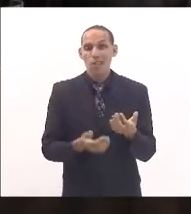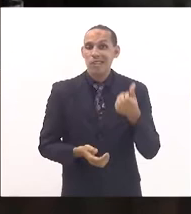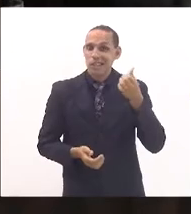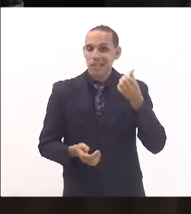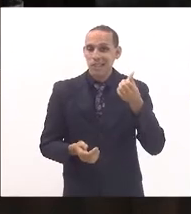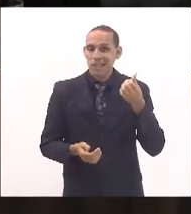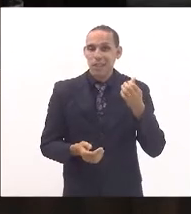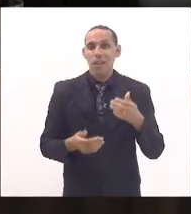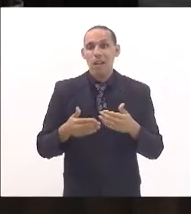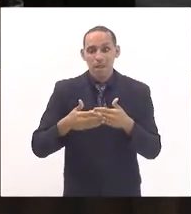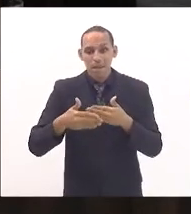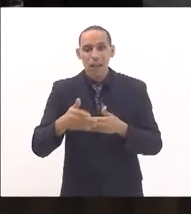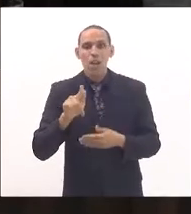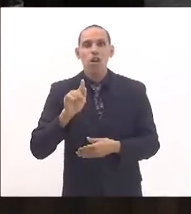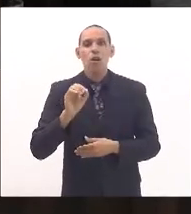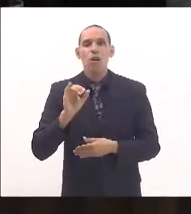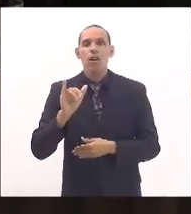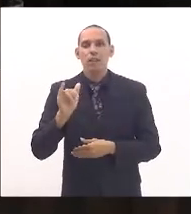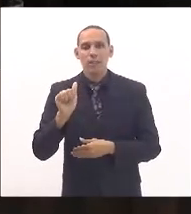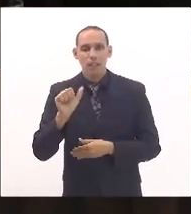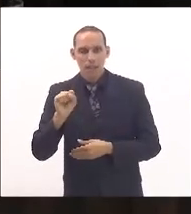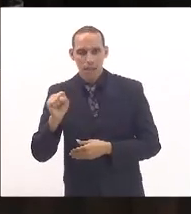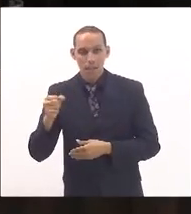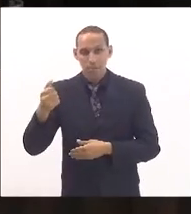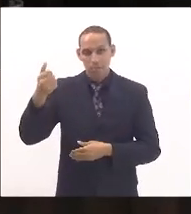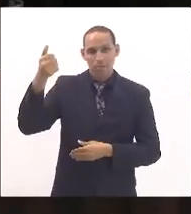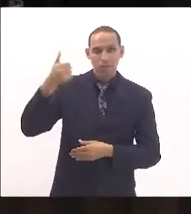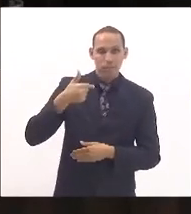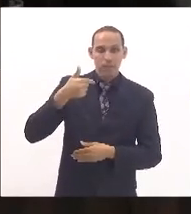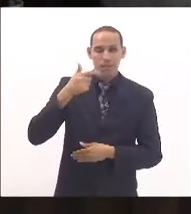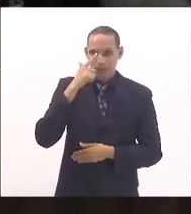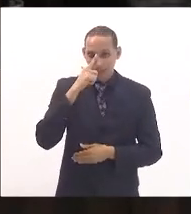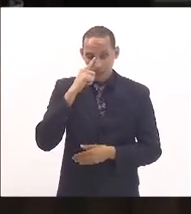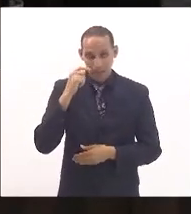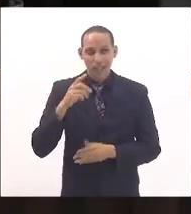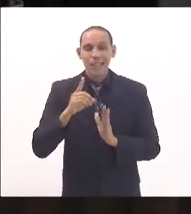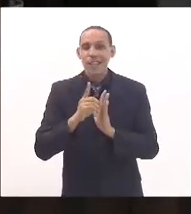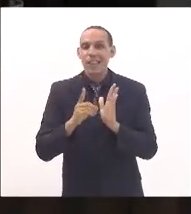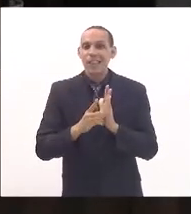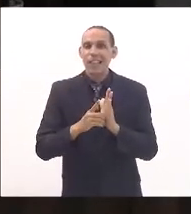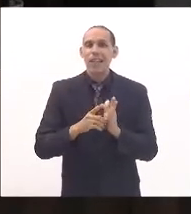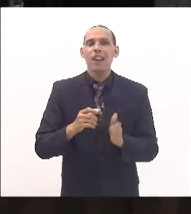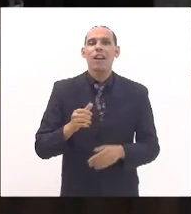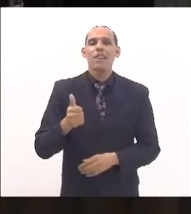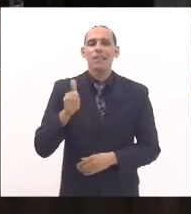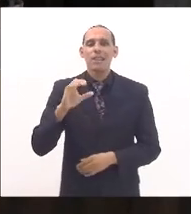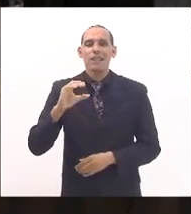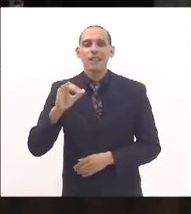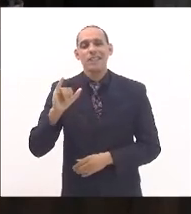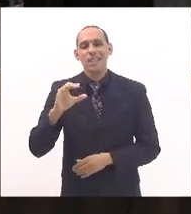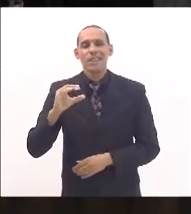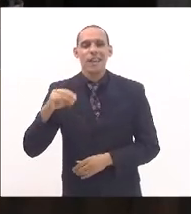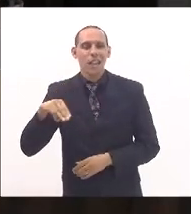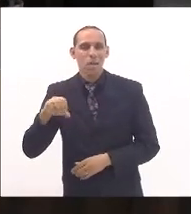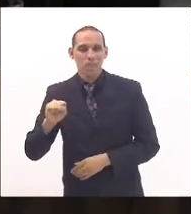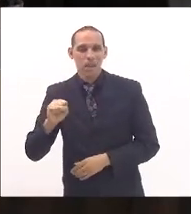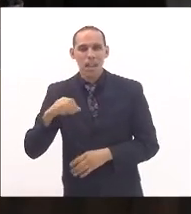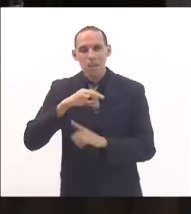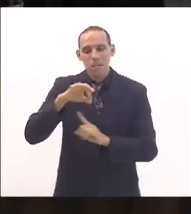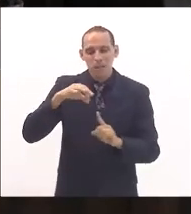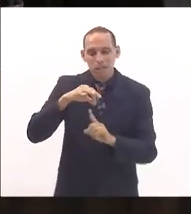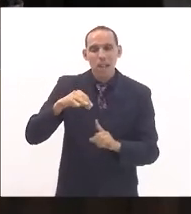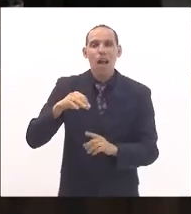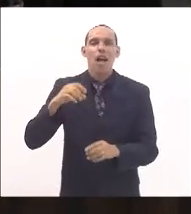Goiás, da forma que vai. Todo dia tem decreto zerando o ICMS lá no Espírito Santo, Minas e São